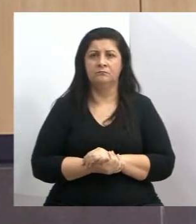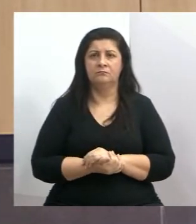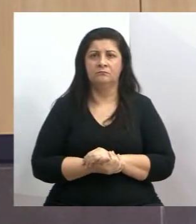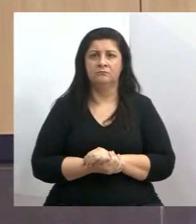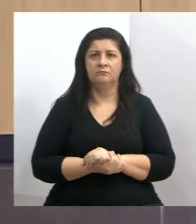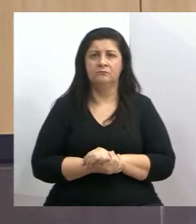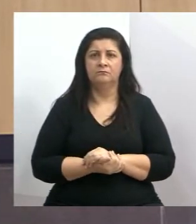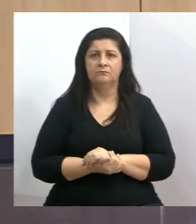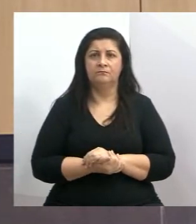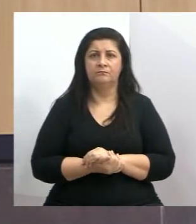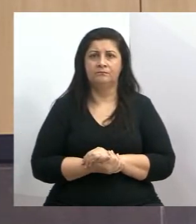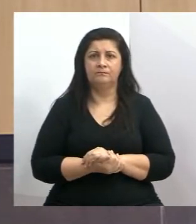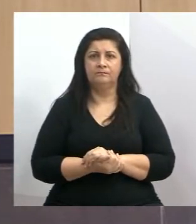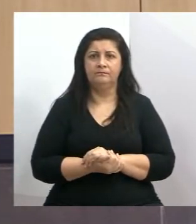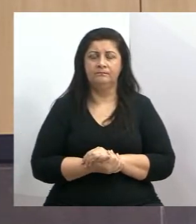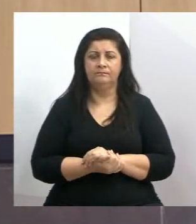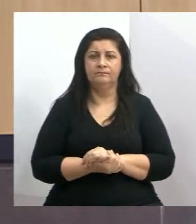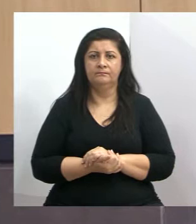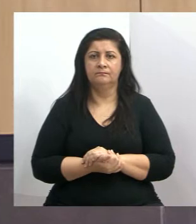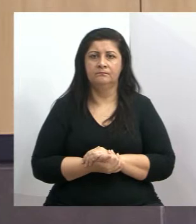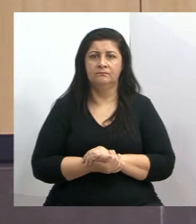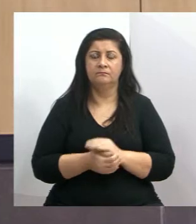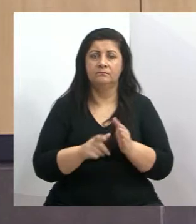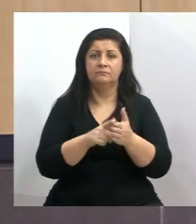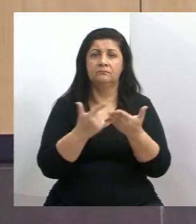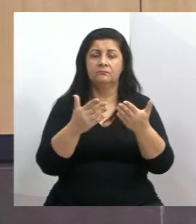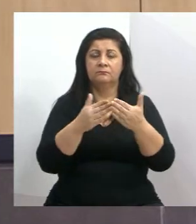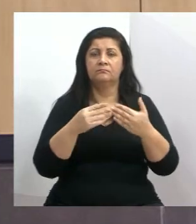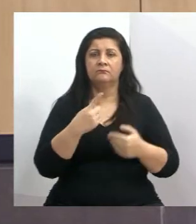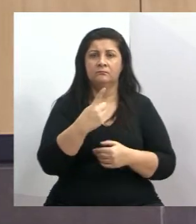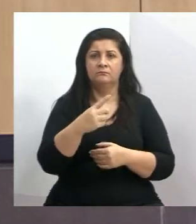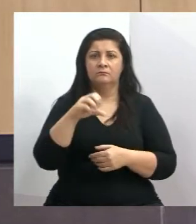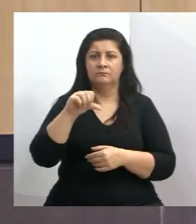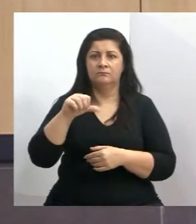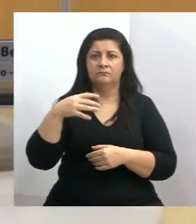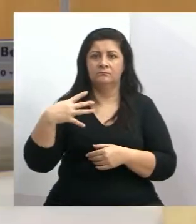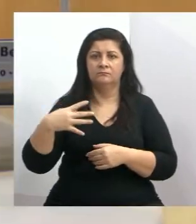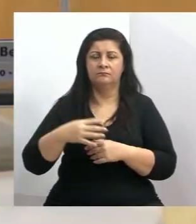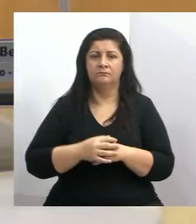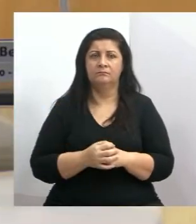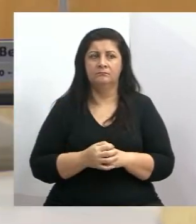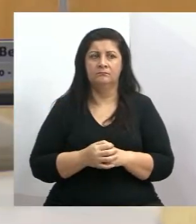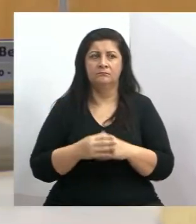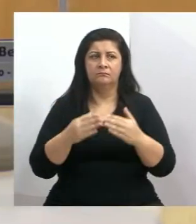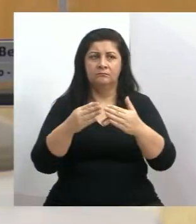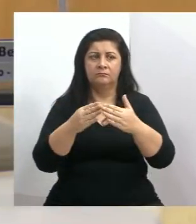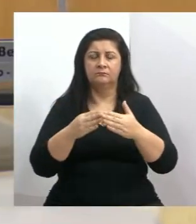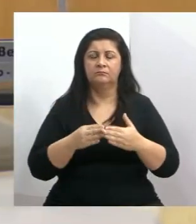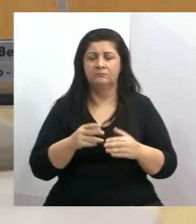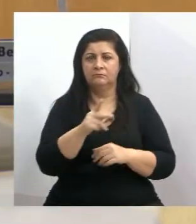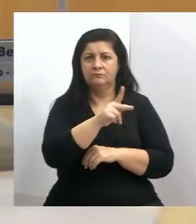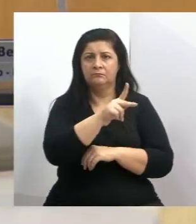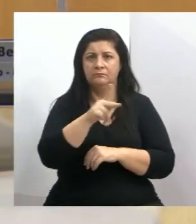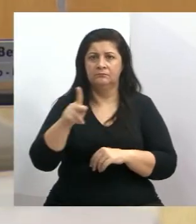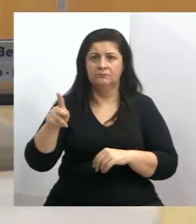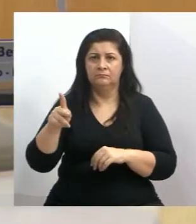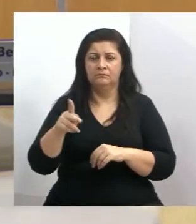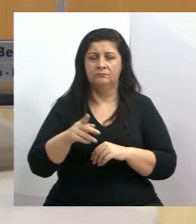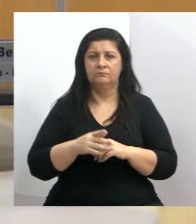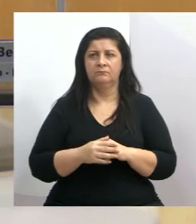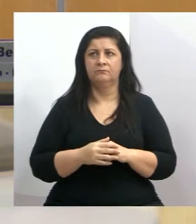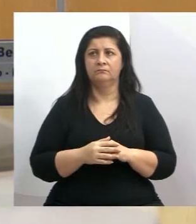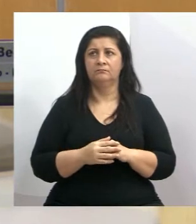1 o requerimento 194 requeremos a excelentíssimo senhor presidente